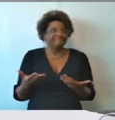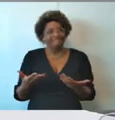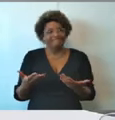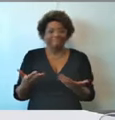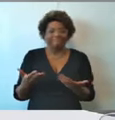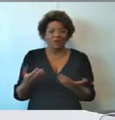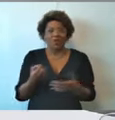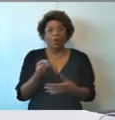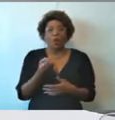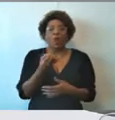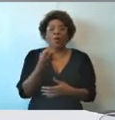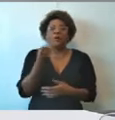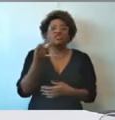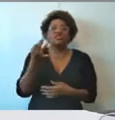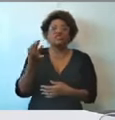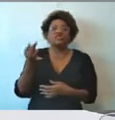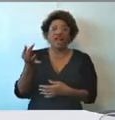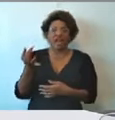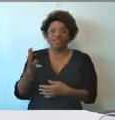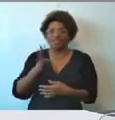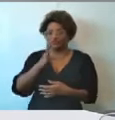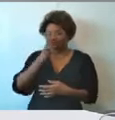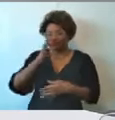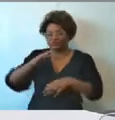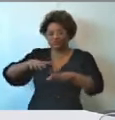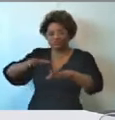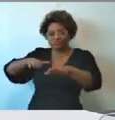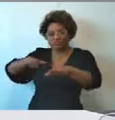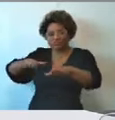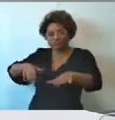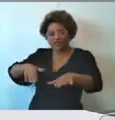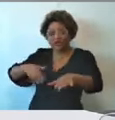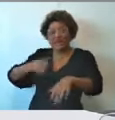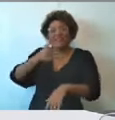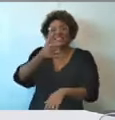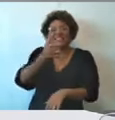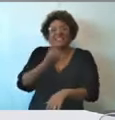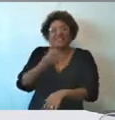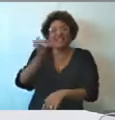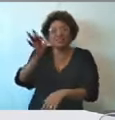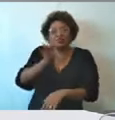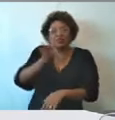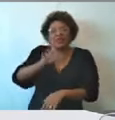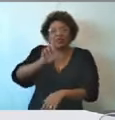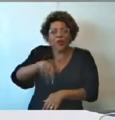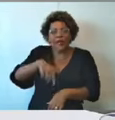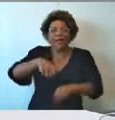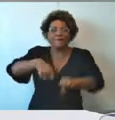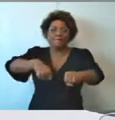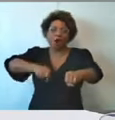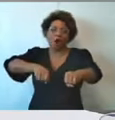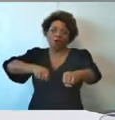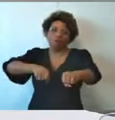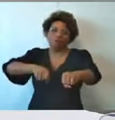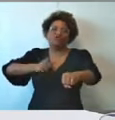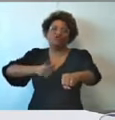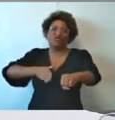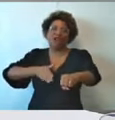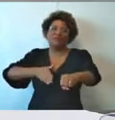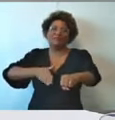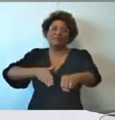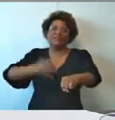tráfego que a gente tem, as motocicletas são 16% dos veículos em circulação. Então, se a gente tem